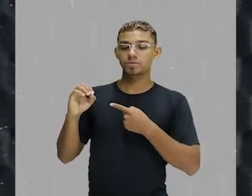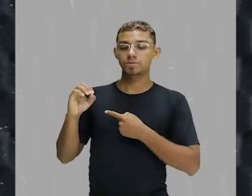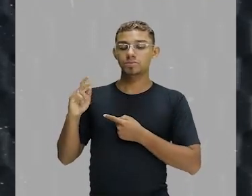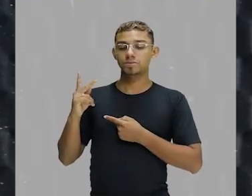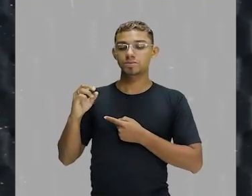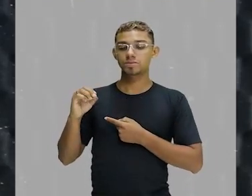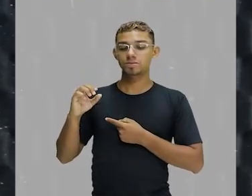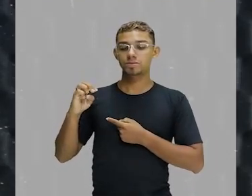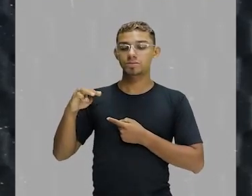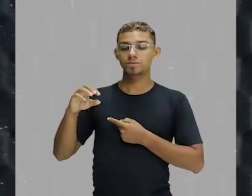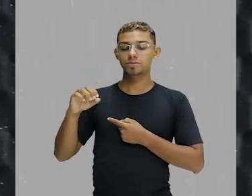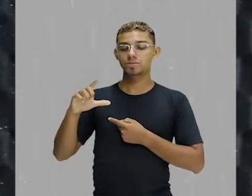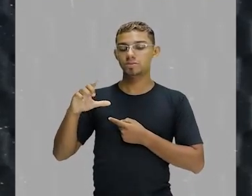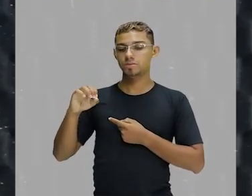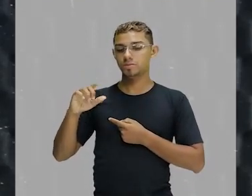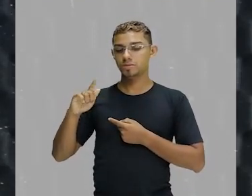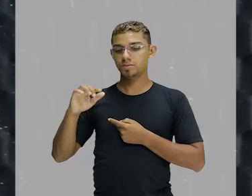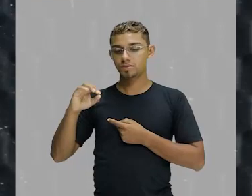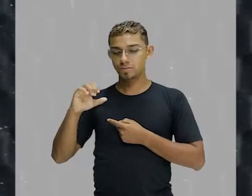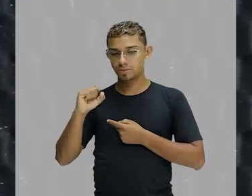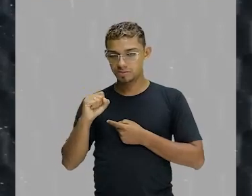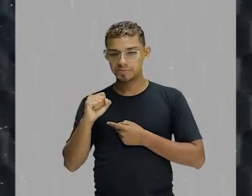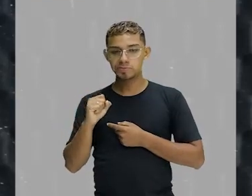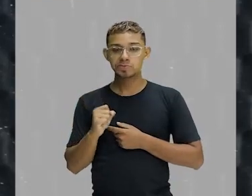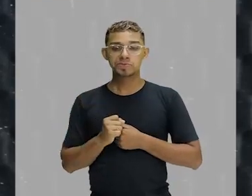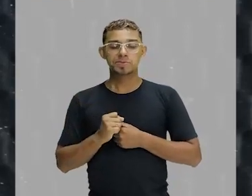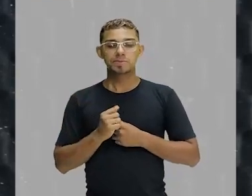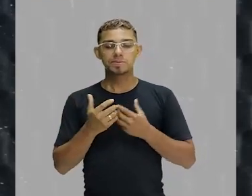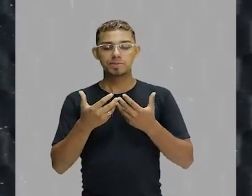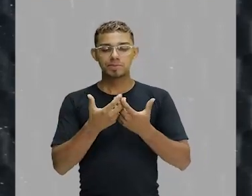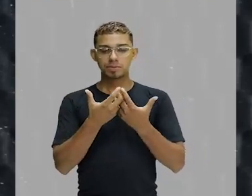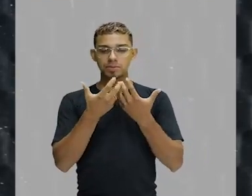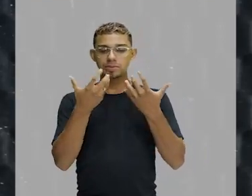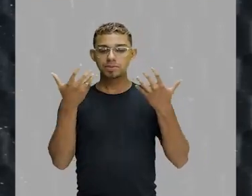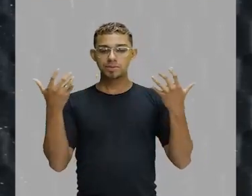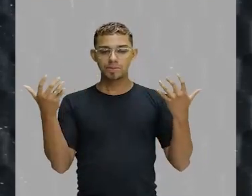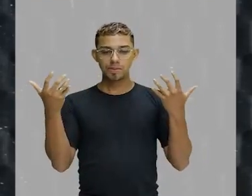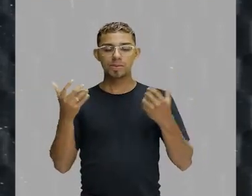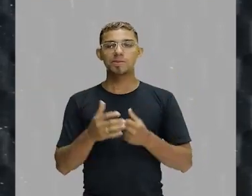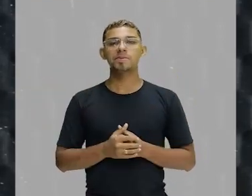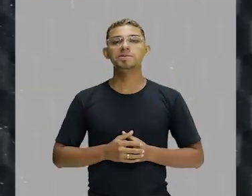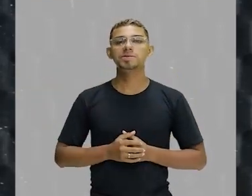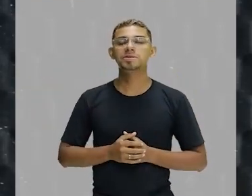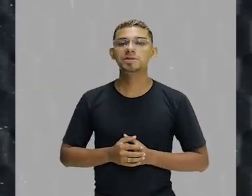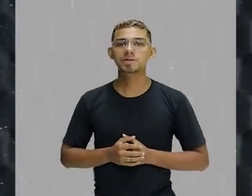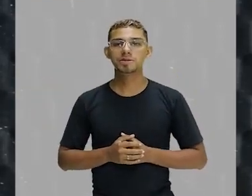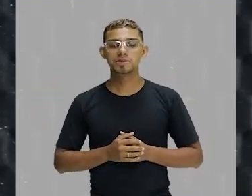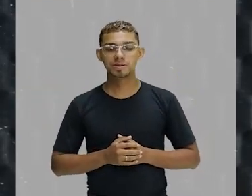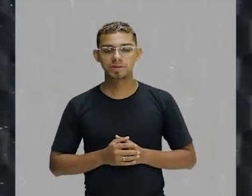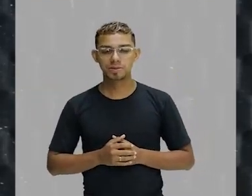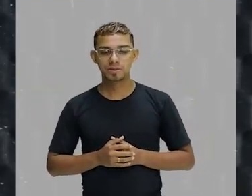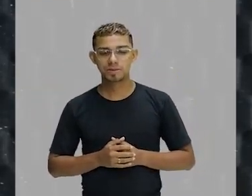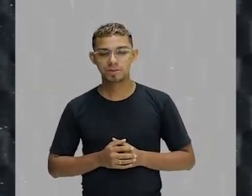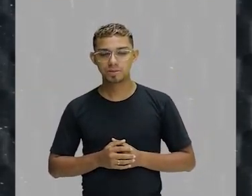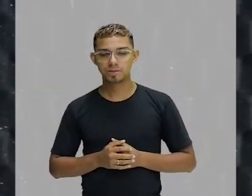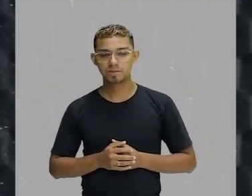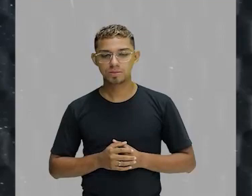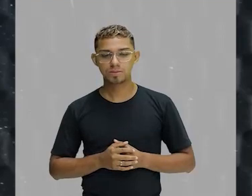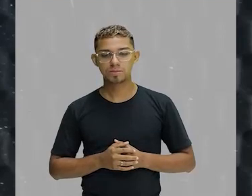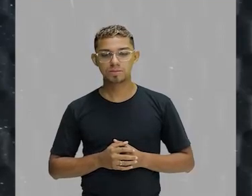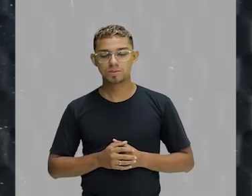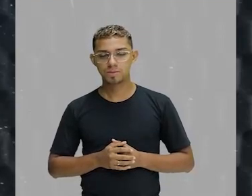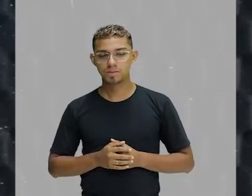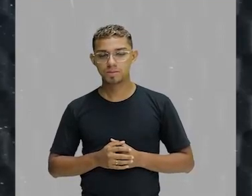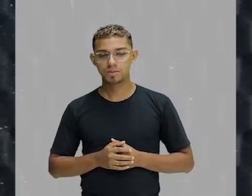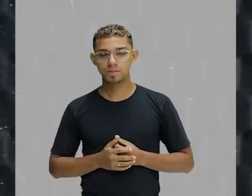cromossomos homólogos estavam pareados, agora na anáfase 1 eles se separam. Ok, pessoal? Depois da